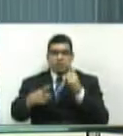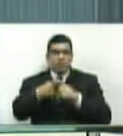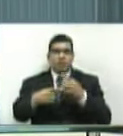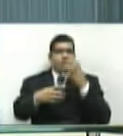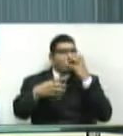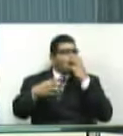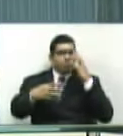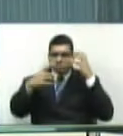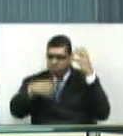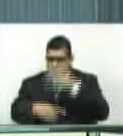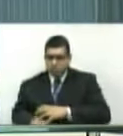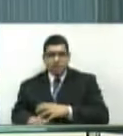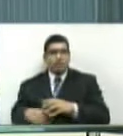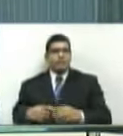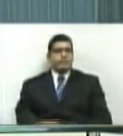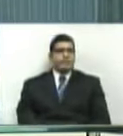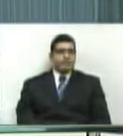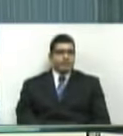aberração.